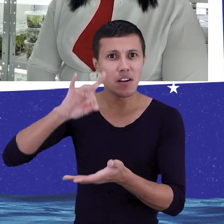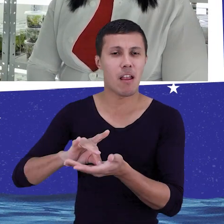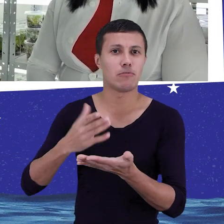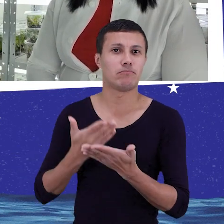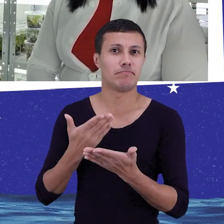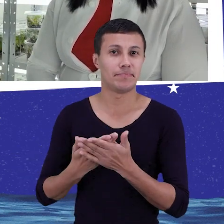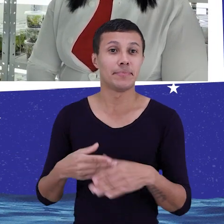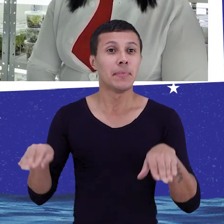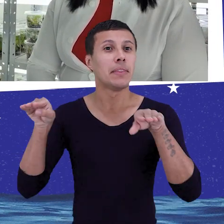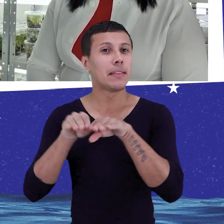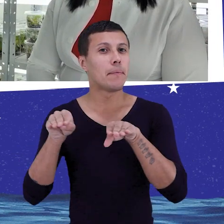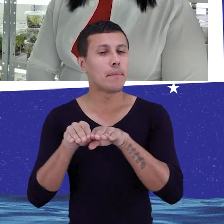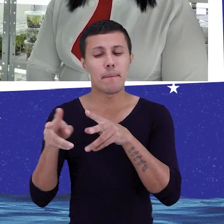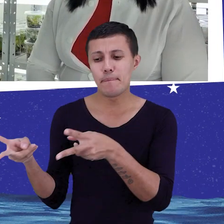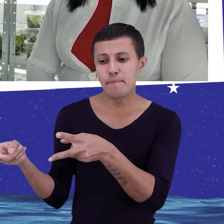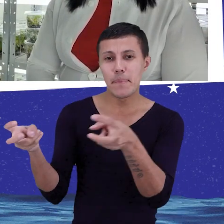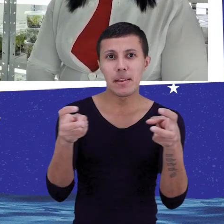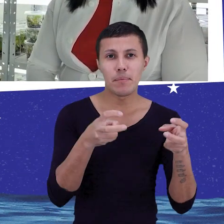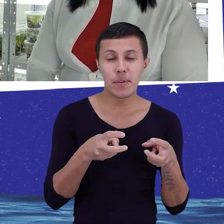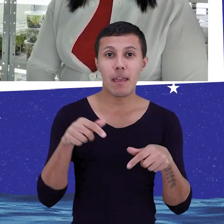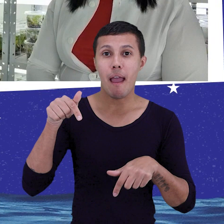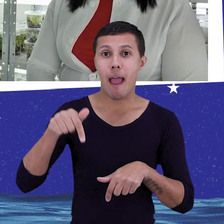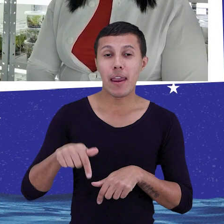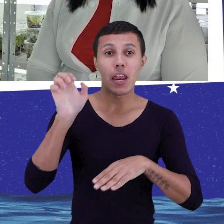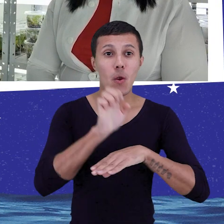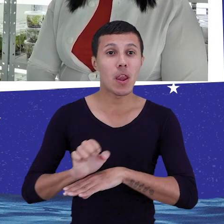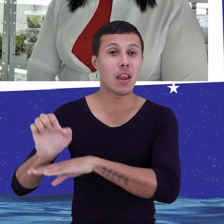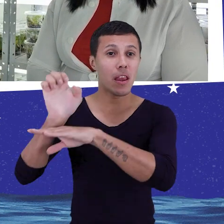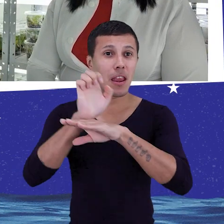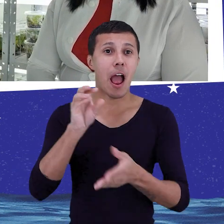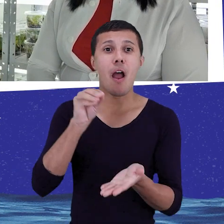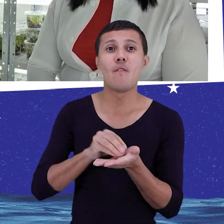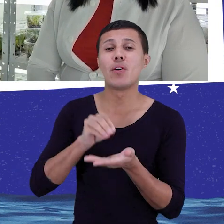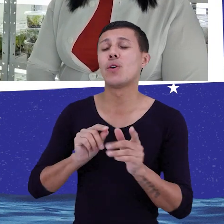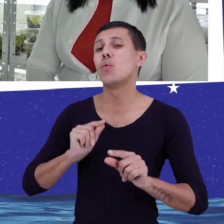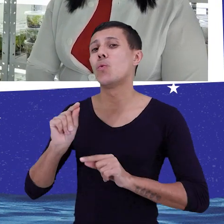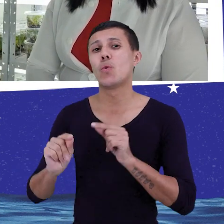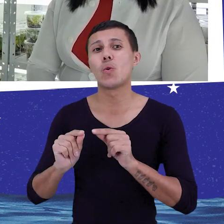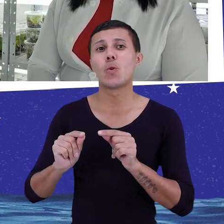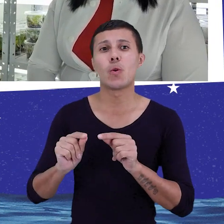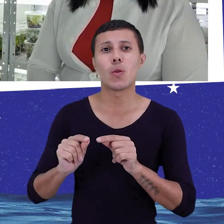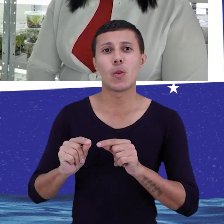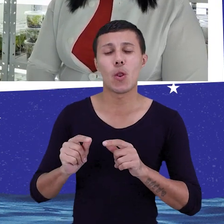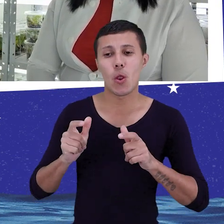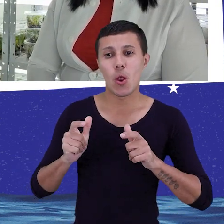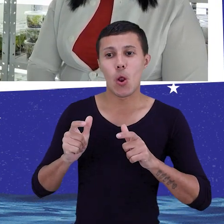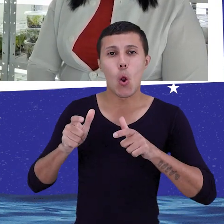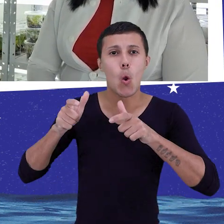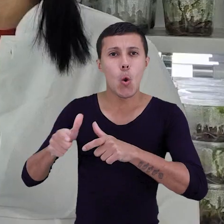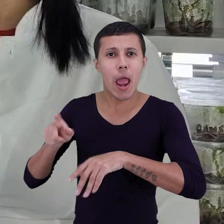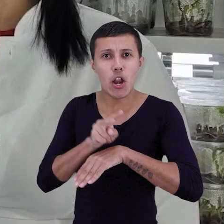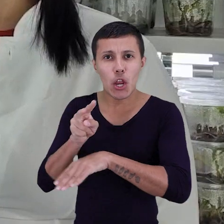E também sempre vimos a demanda aqui no estado, a carência, né, de viveiros que possam